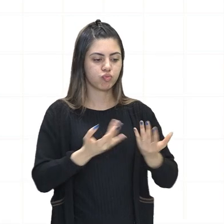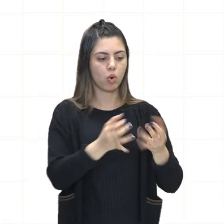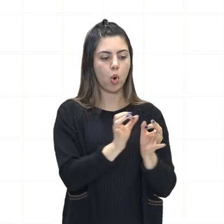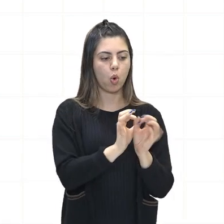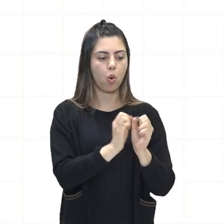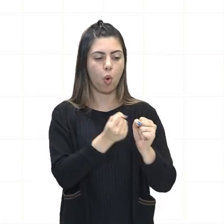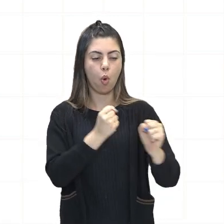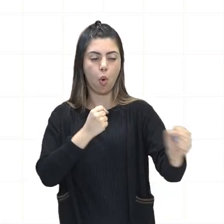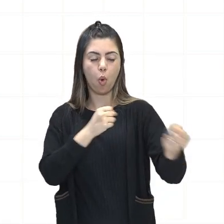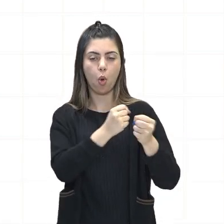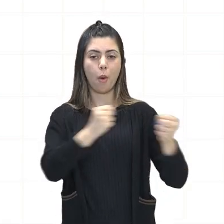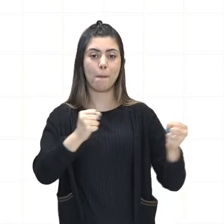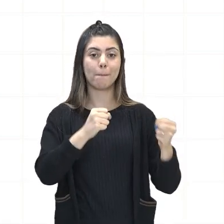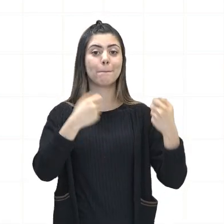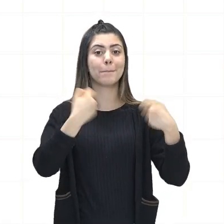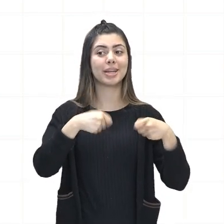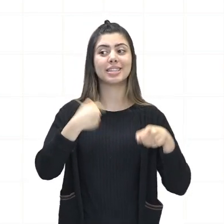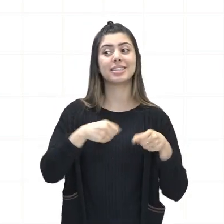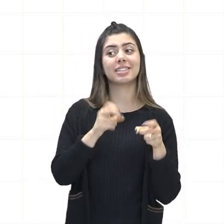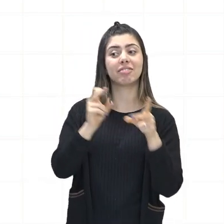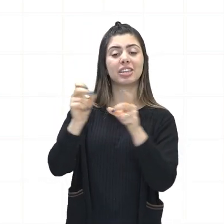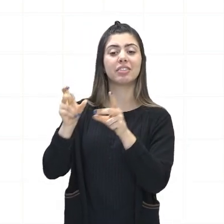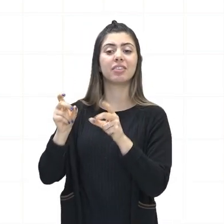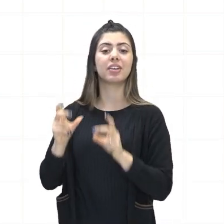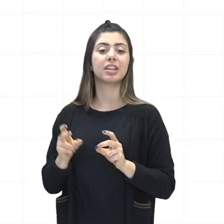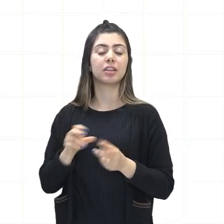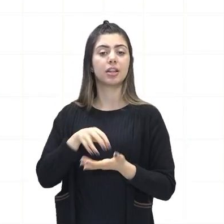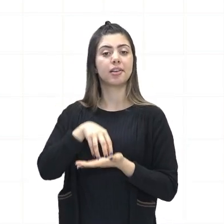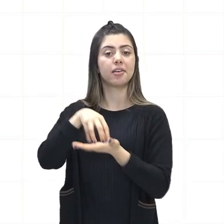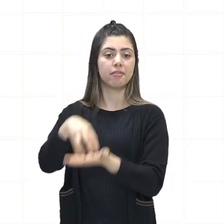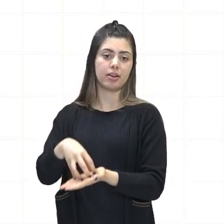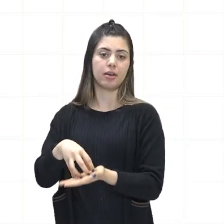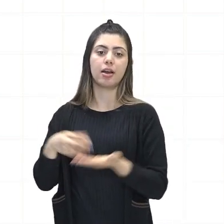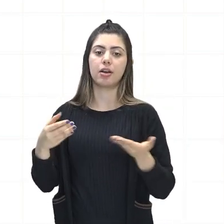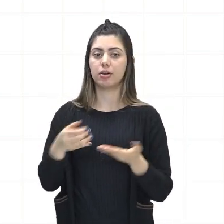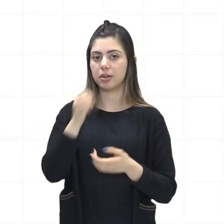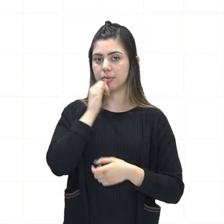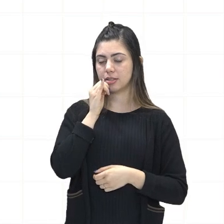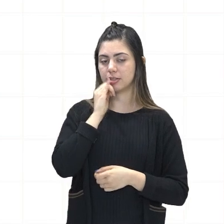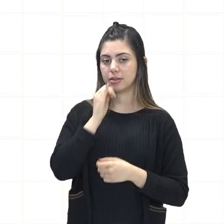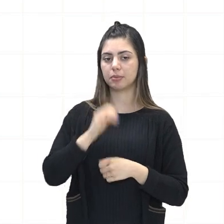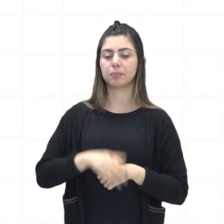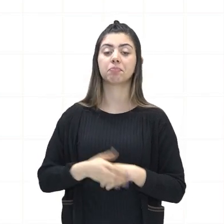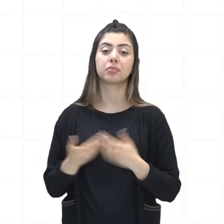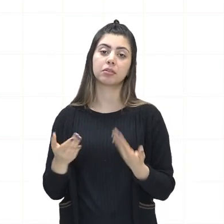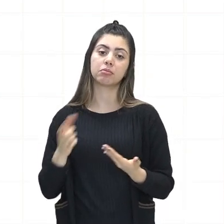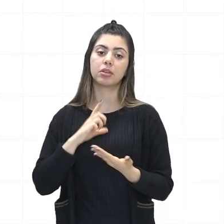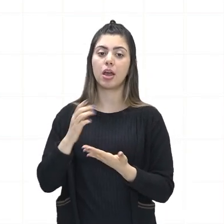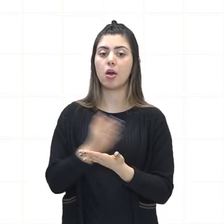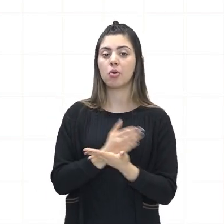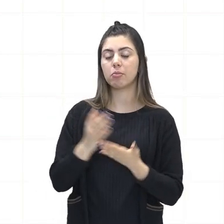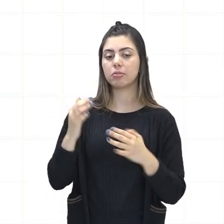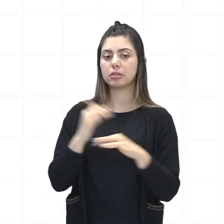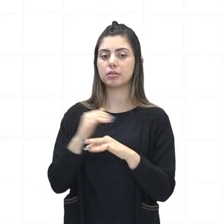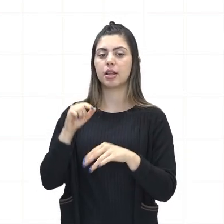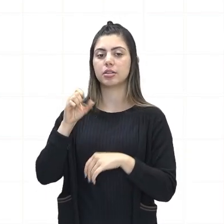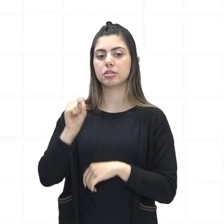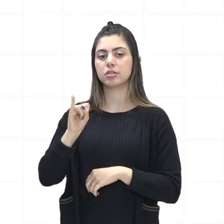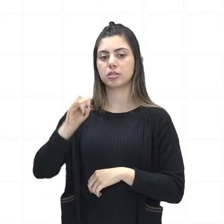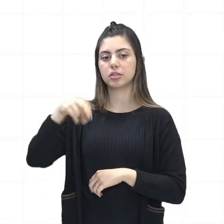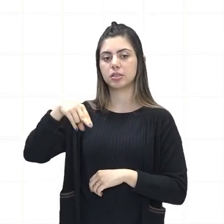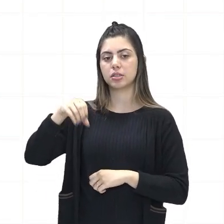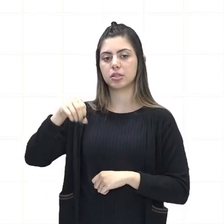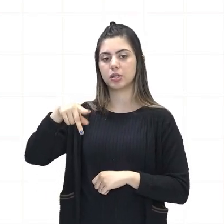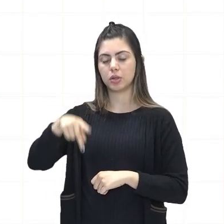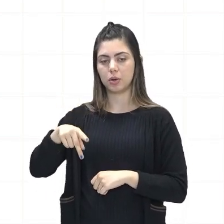ser escoada de alguma forma. Então a gente vai ver aí na próxima tela alguns exemplos. Ó. Tem cidades ali, como a cidade de Sinop,